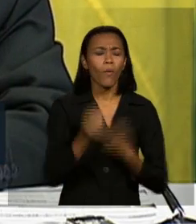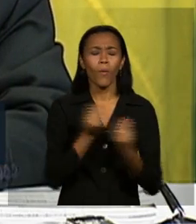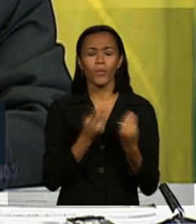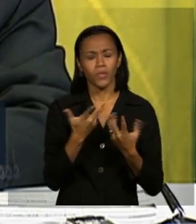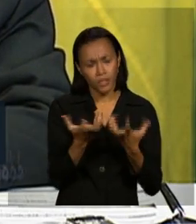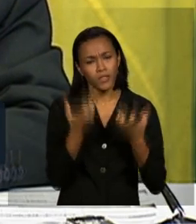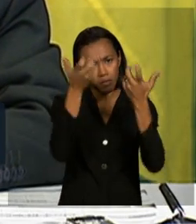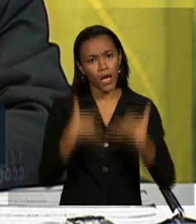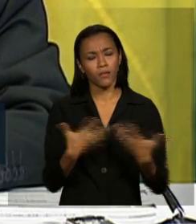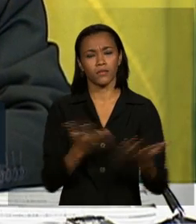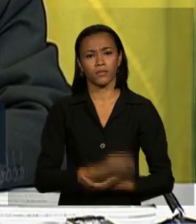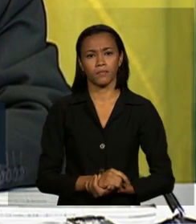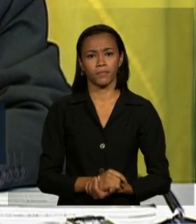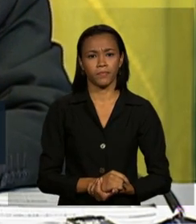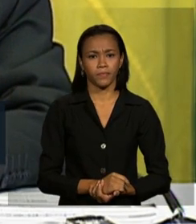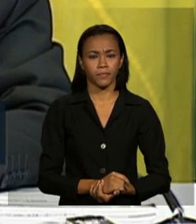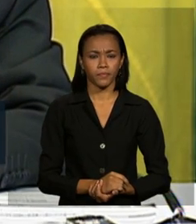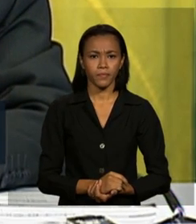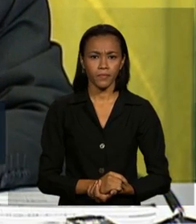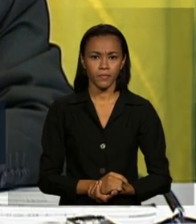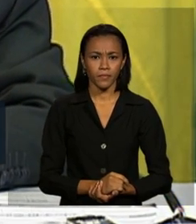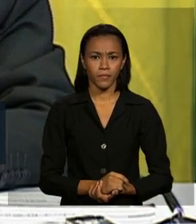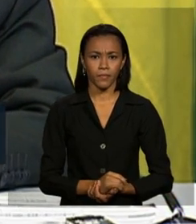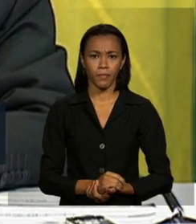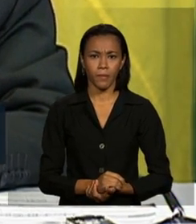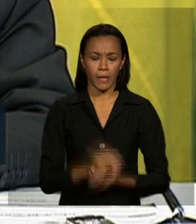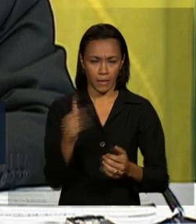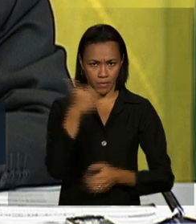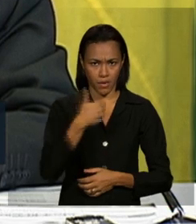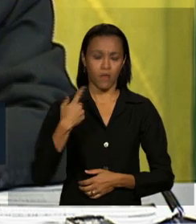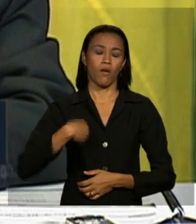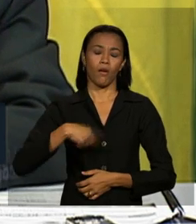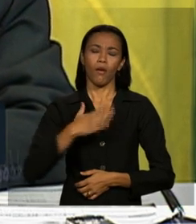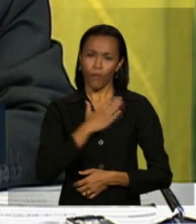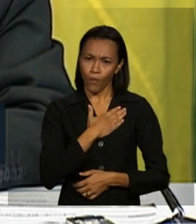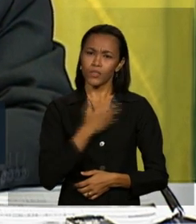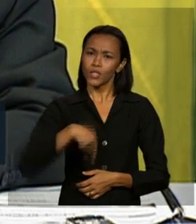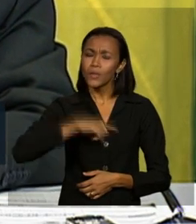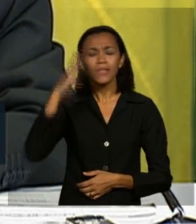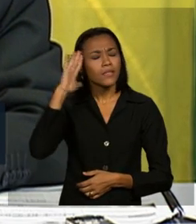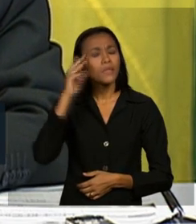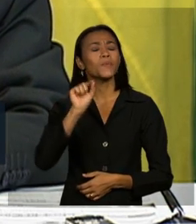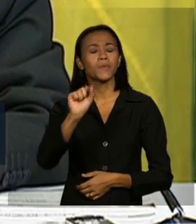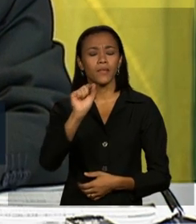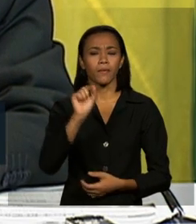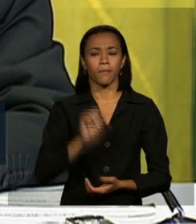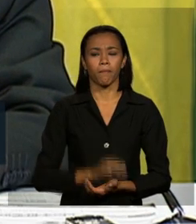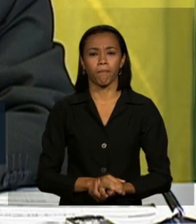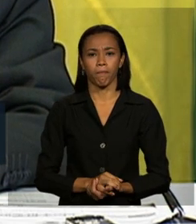bem eh em primeiro lugar eu acho que nós temos que compreender o